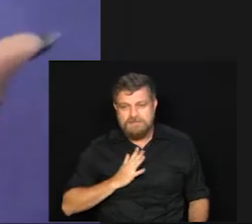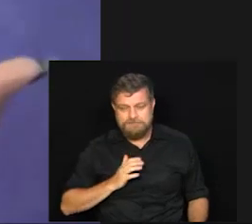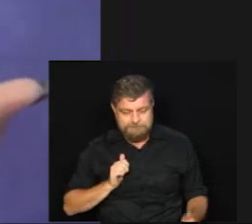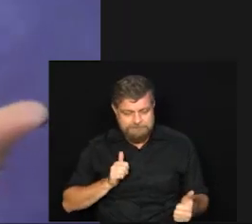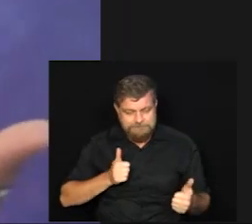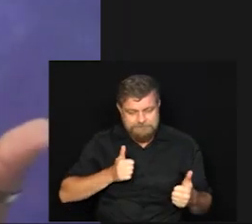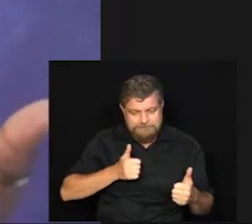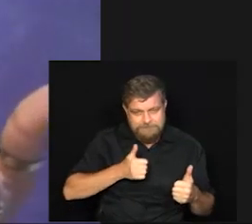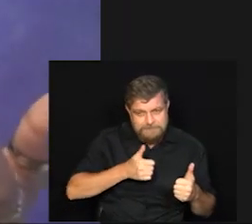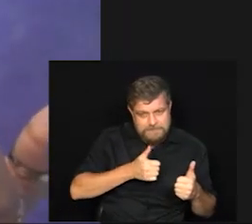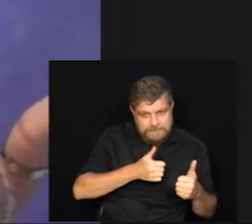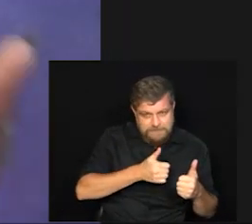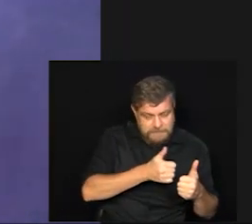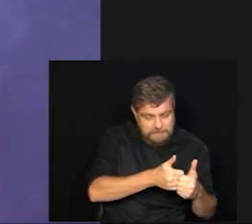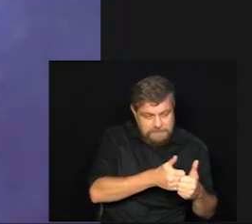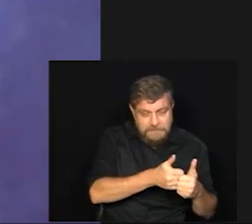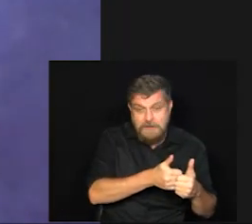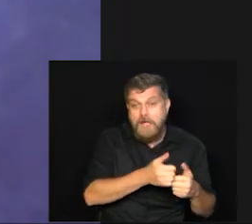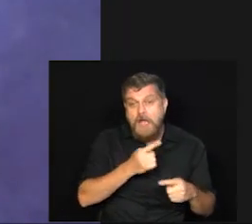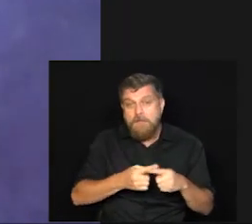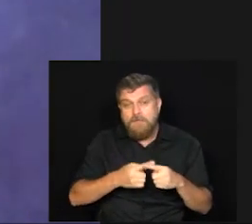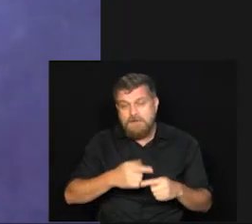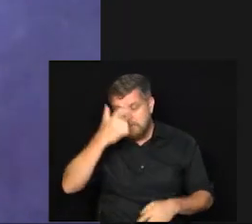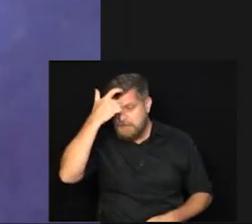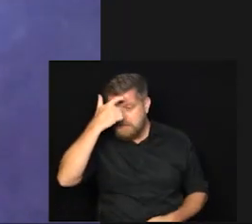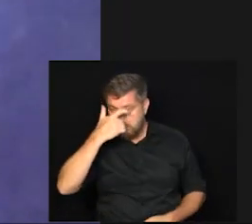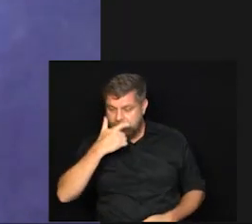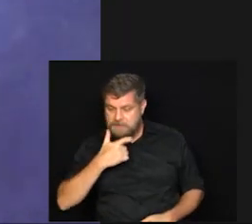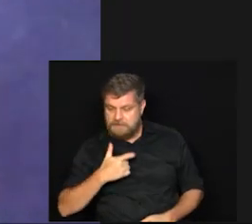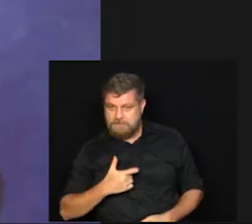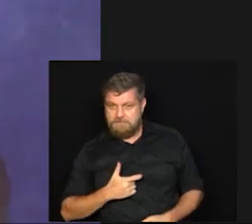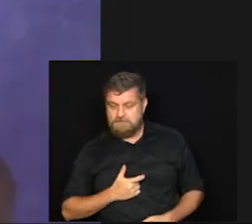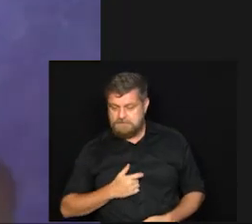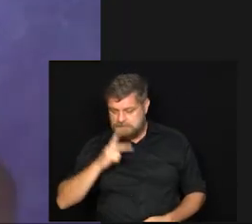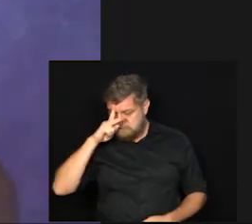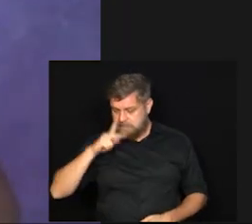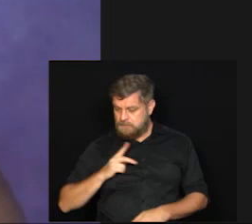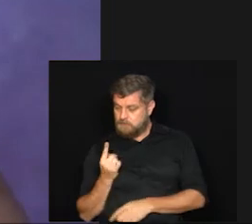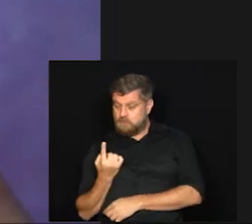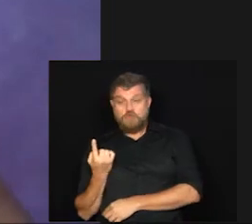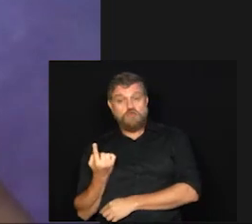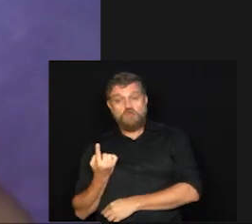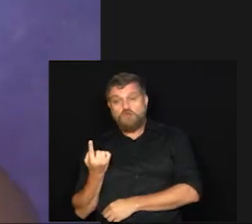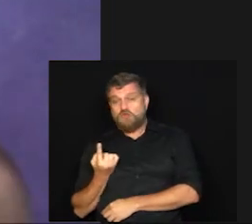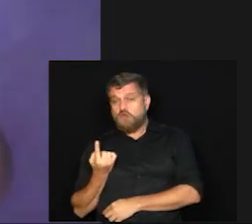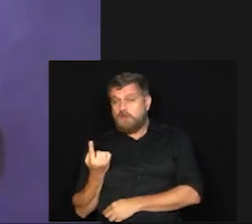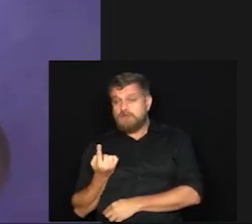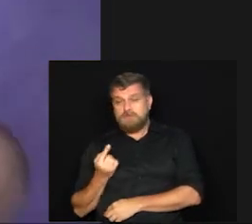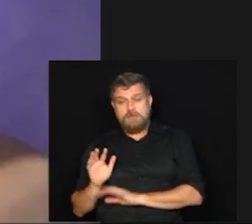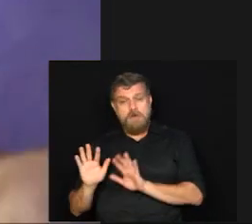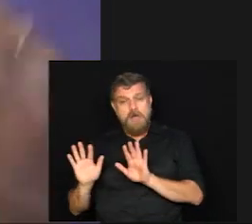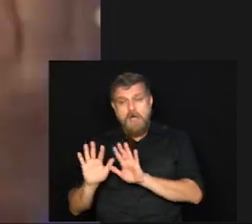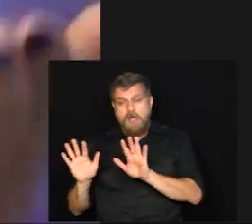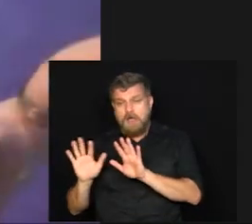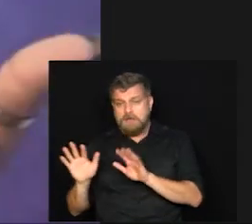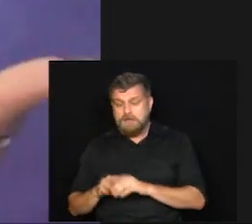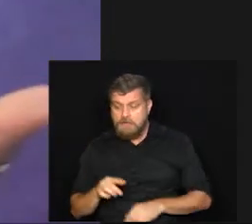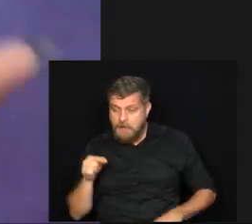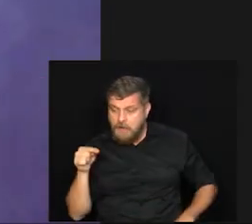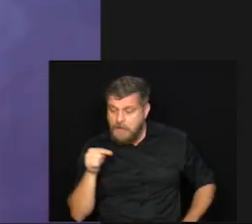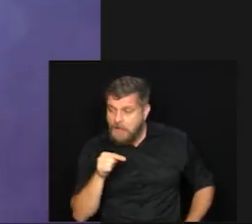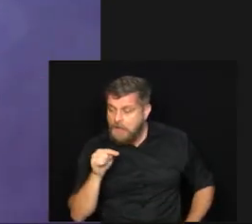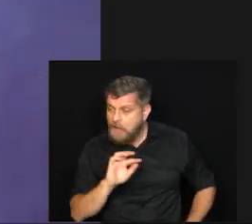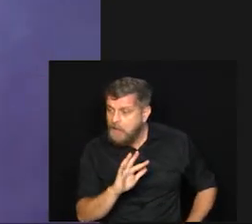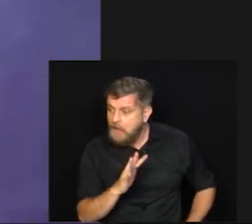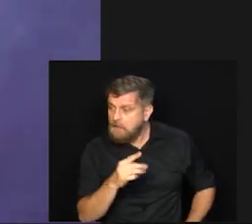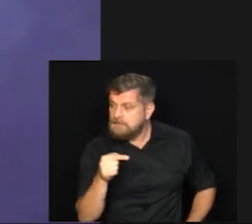se aproximar é porque você passa a não se sentir só naquela situação, né? Você, olha, aquilo